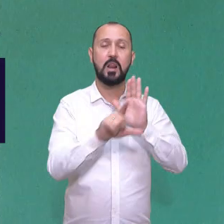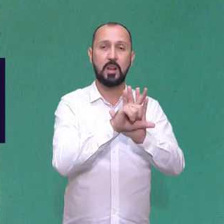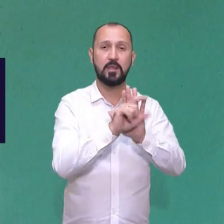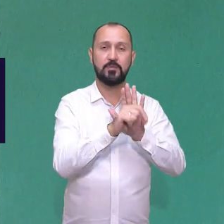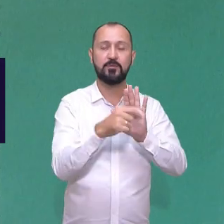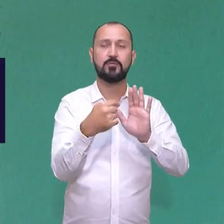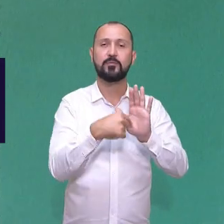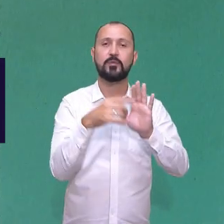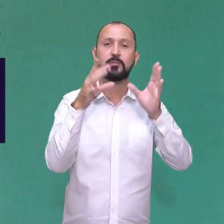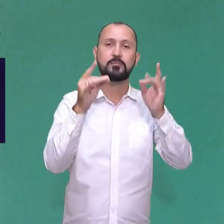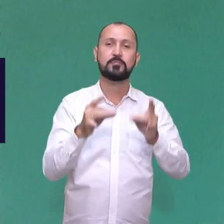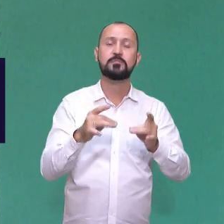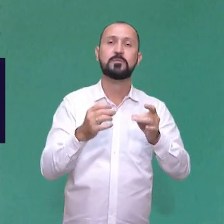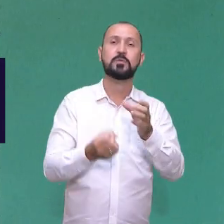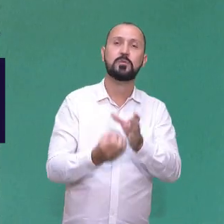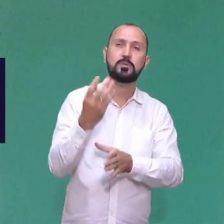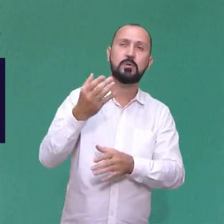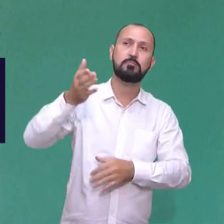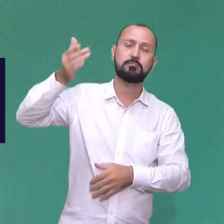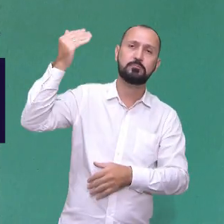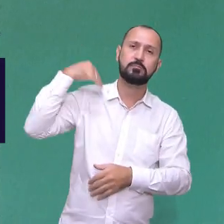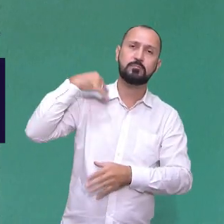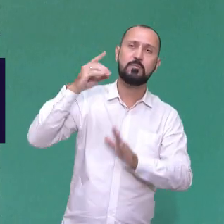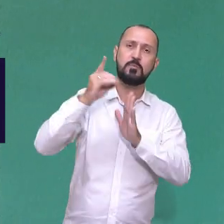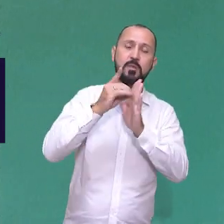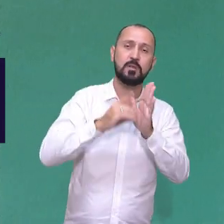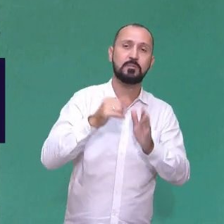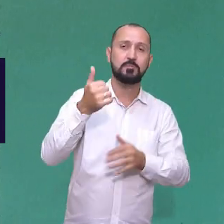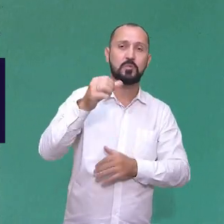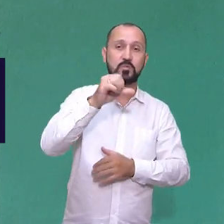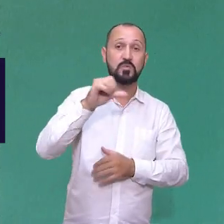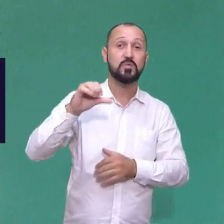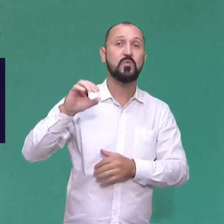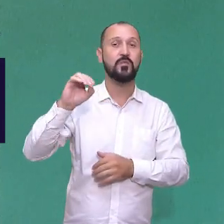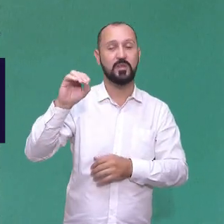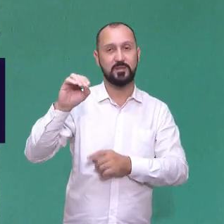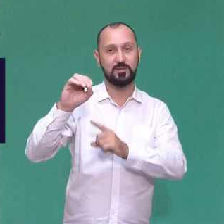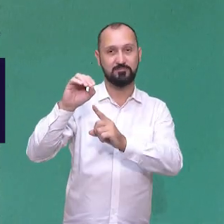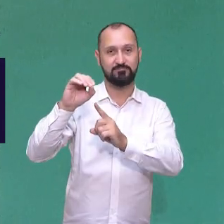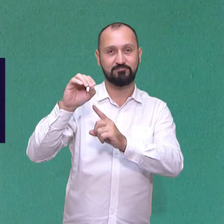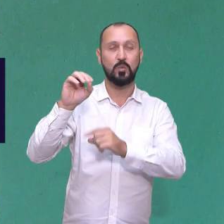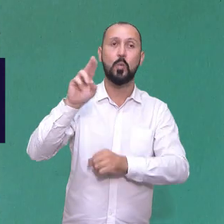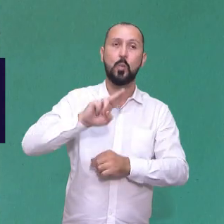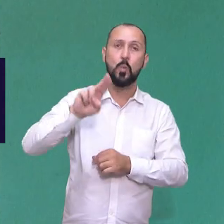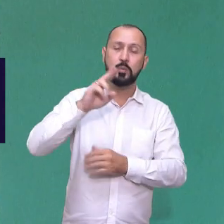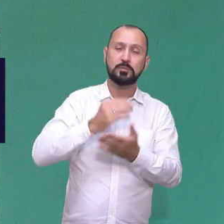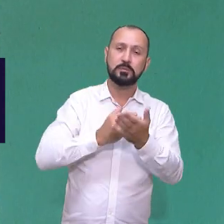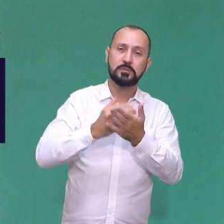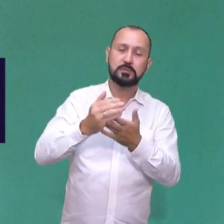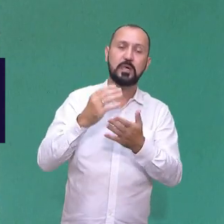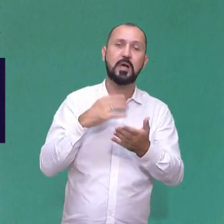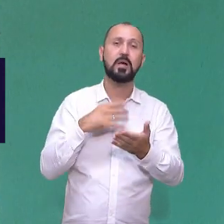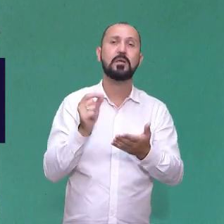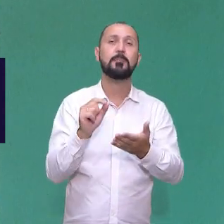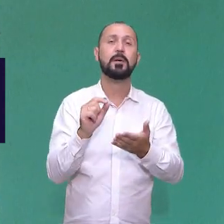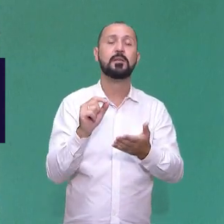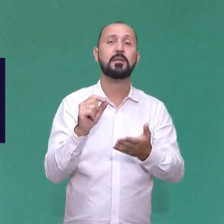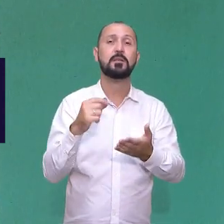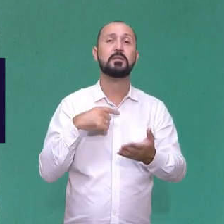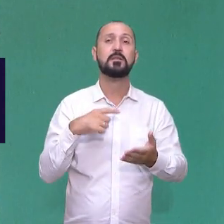da Maria, ou seja lá quem for. A Lei Rouanet foi um instrumento criado lá atrás, na década de 90, para